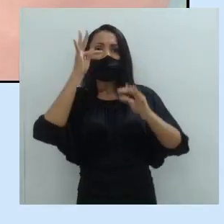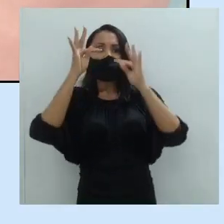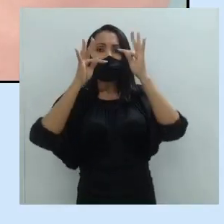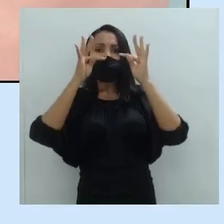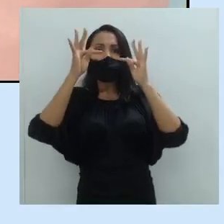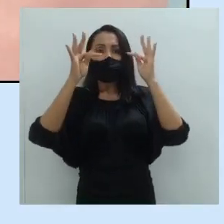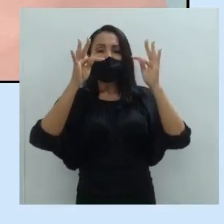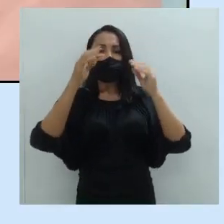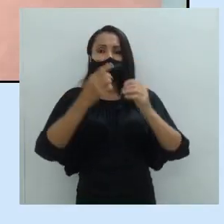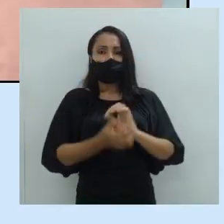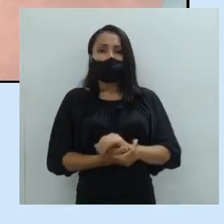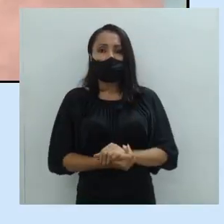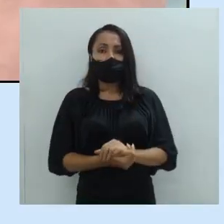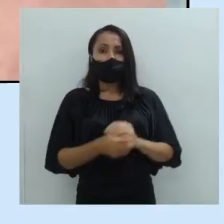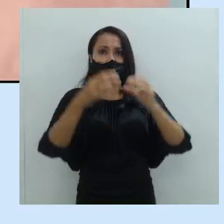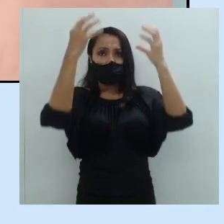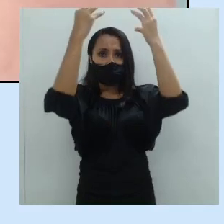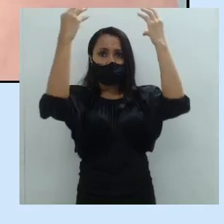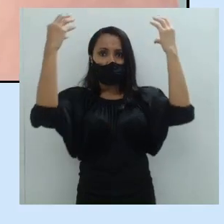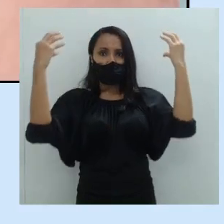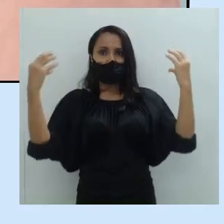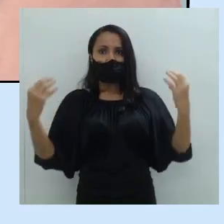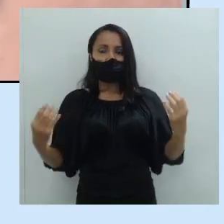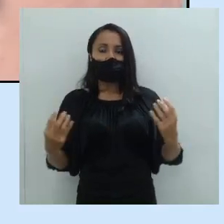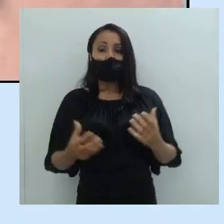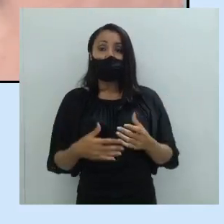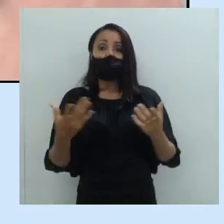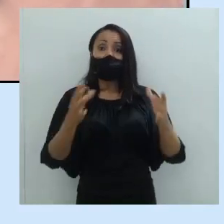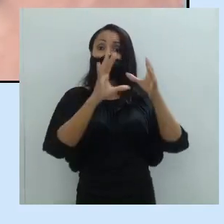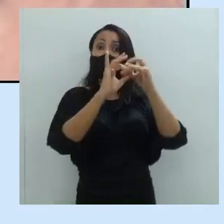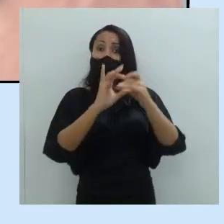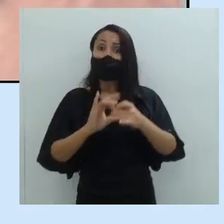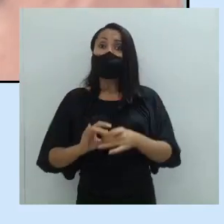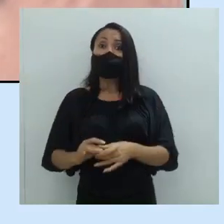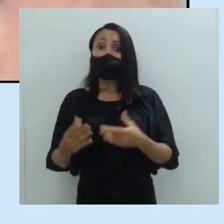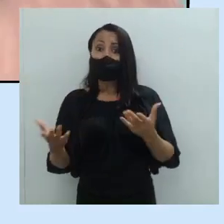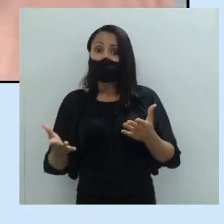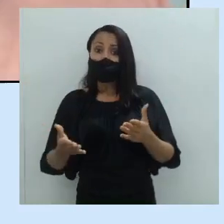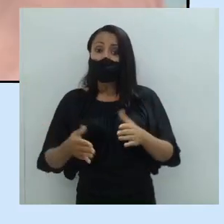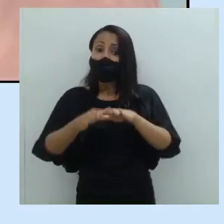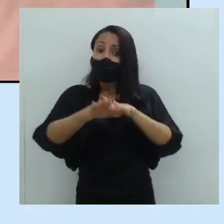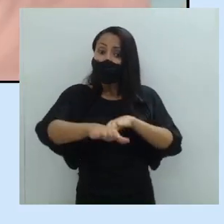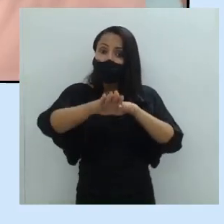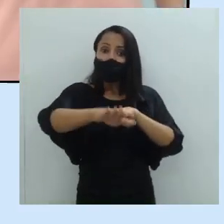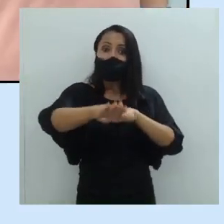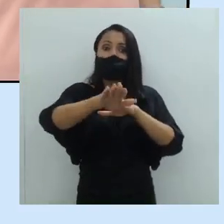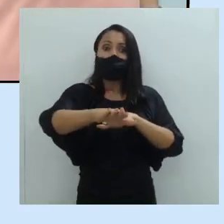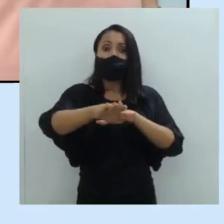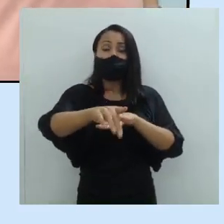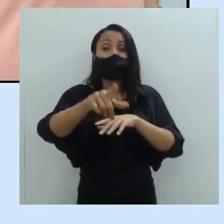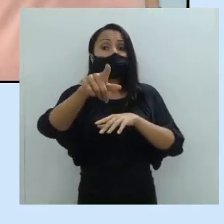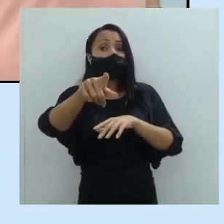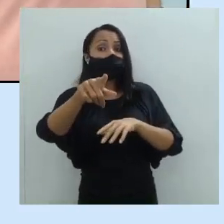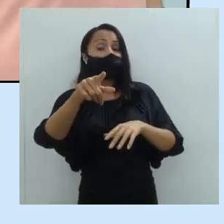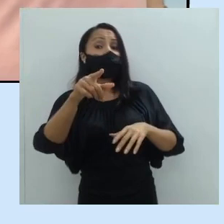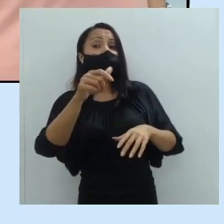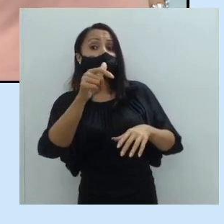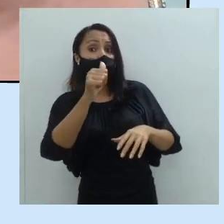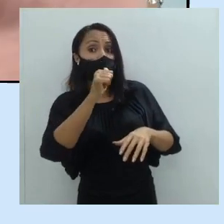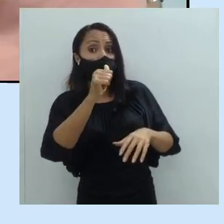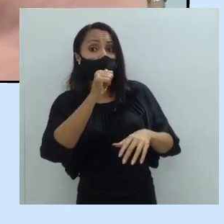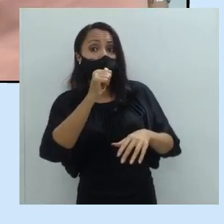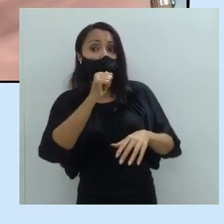na cabeça? Claro que não, né? Olha o contexto, a situação do trânsito, é justamente o quê? Se você beber,